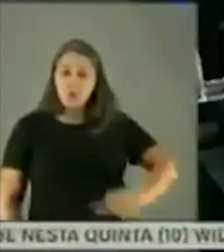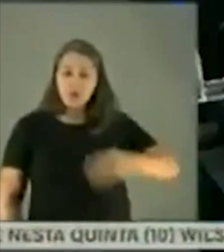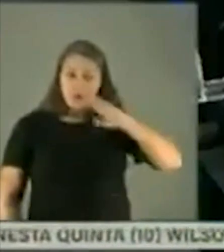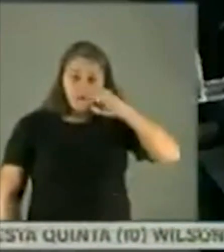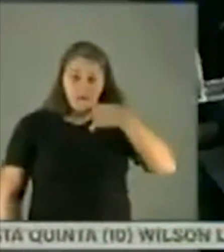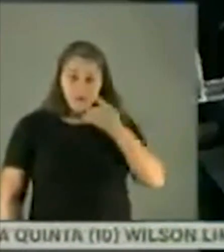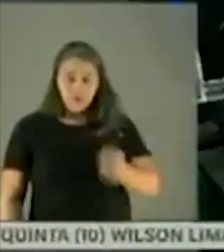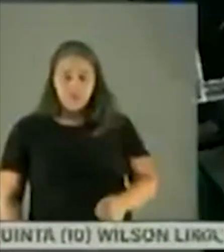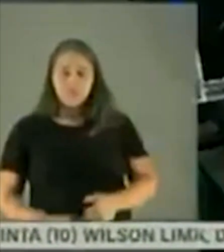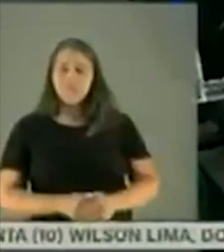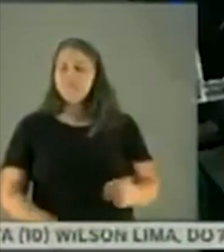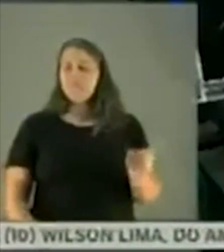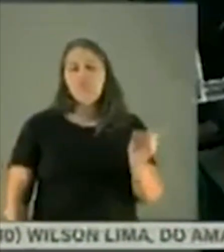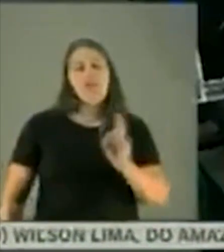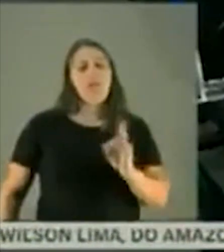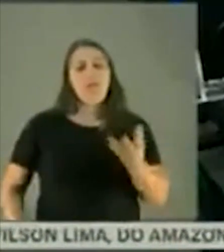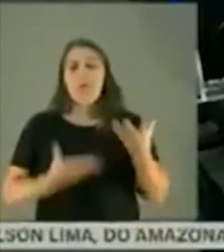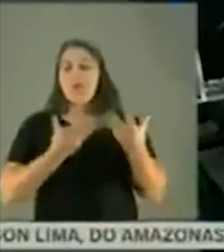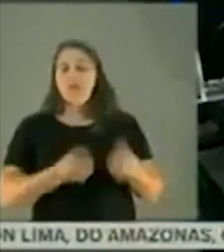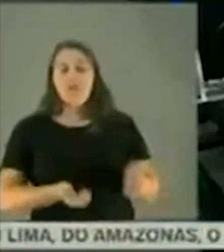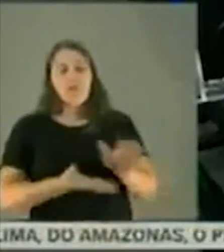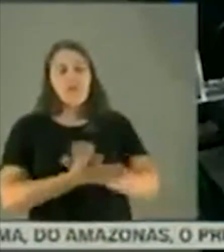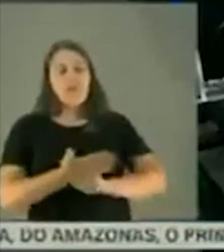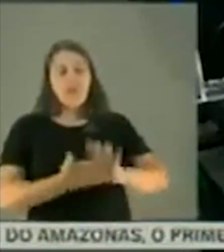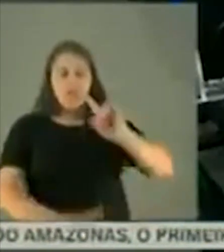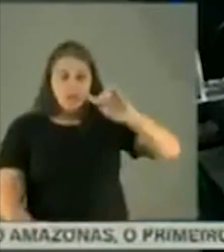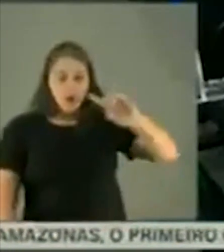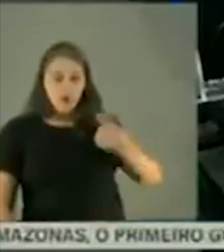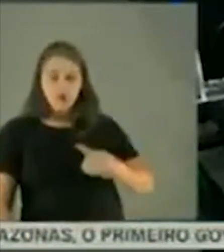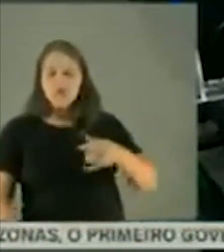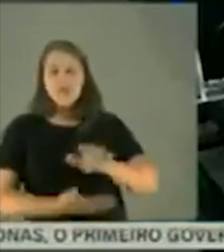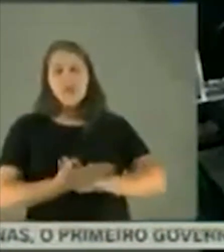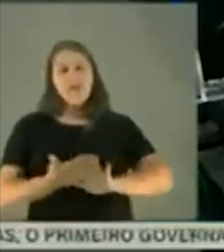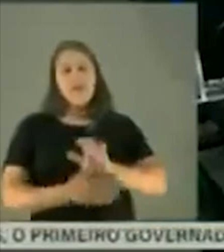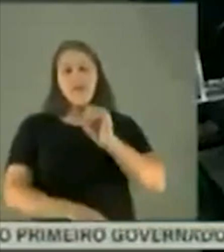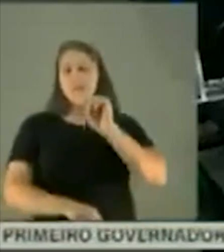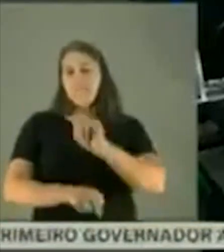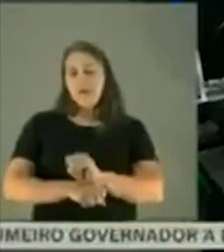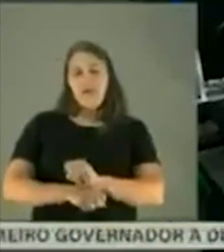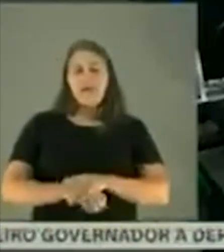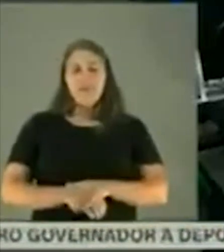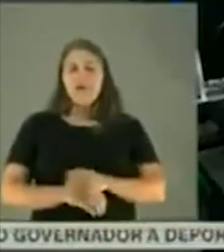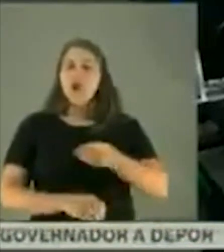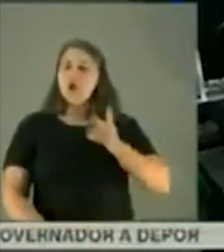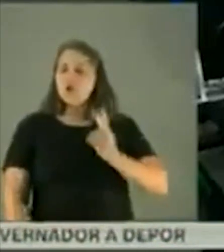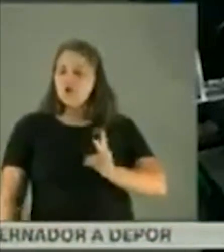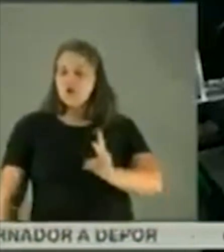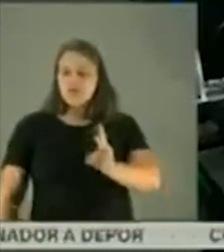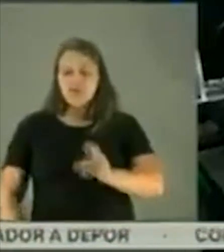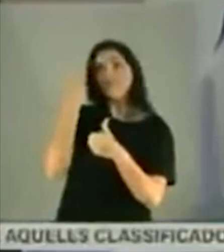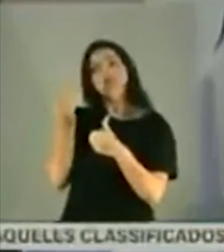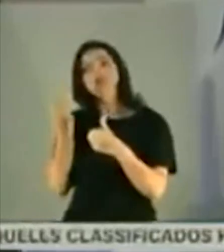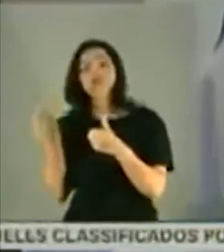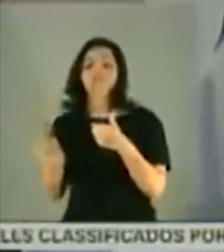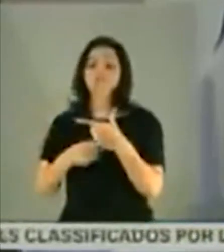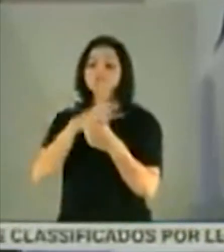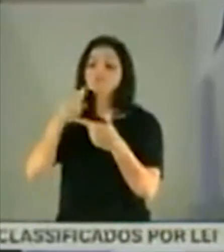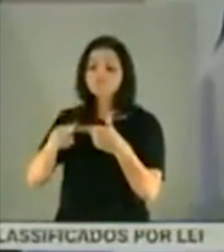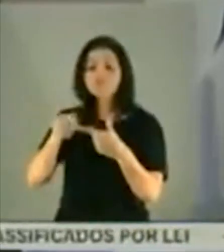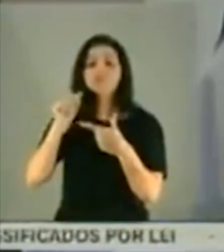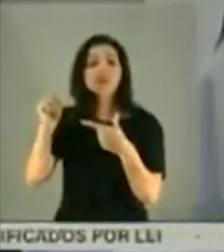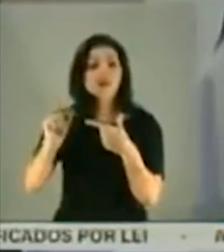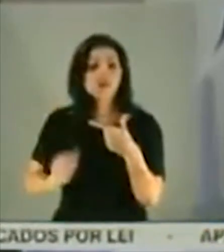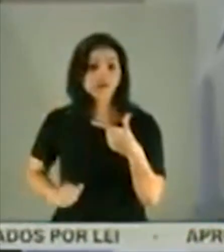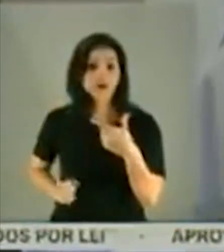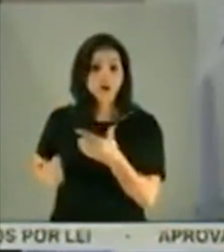Explicou ainda que assim que houve segurança e espaço legal para compra, o contrato foi celebrado. Com relação à